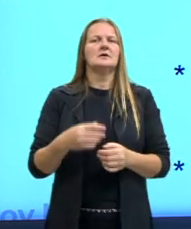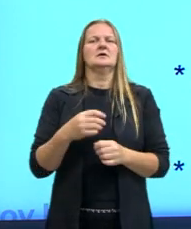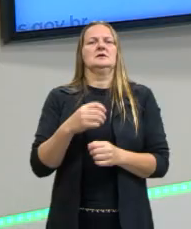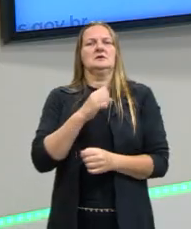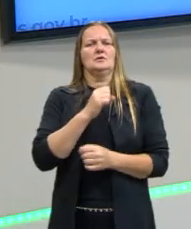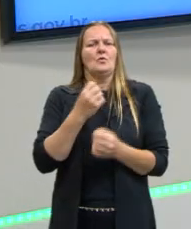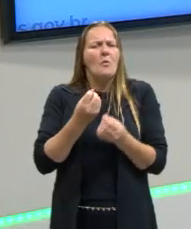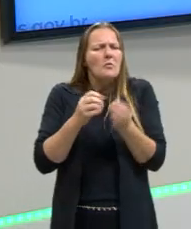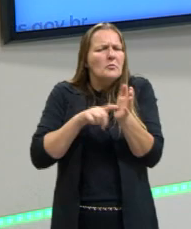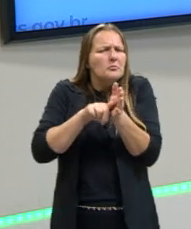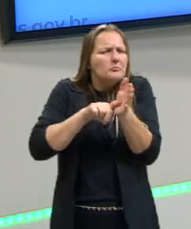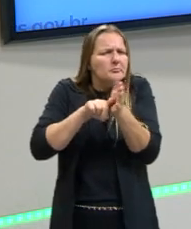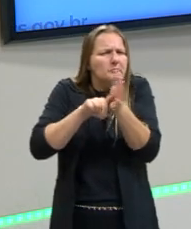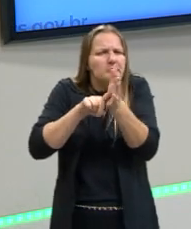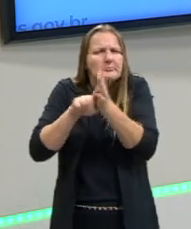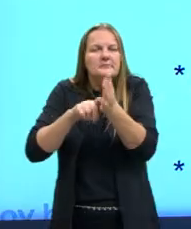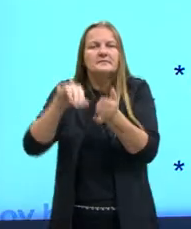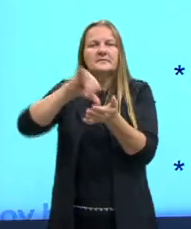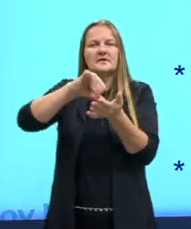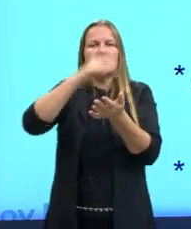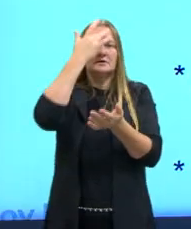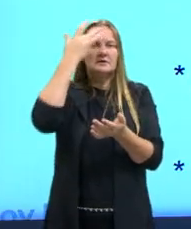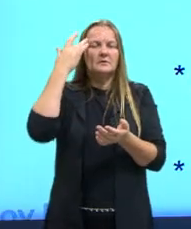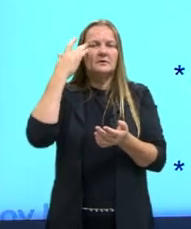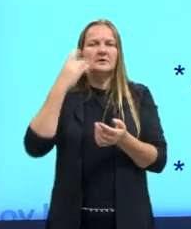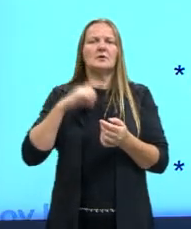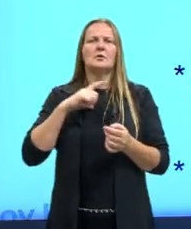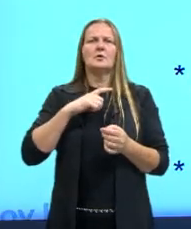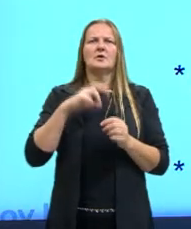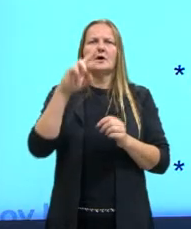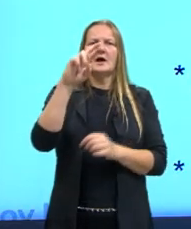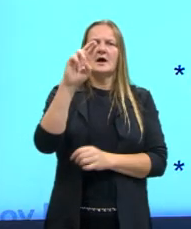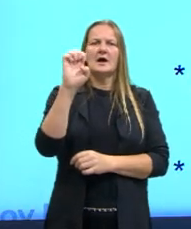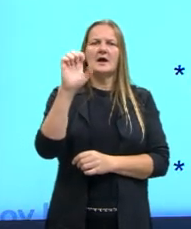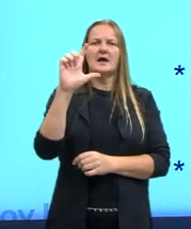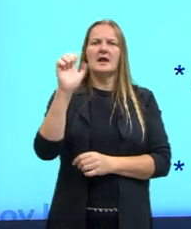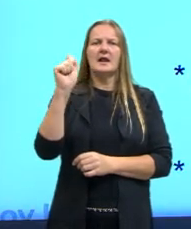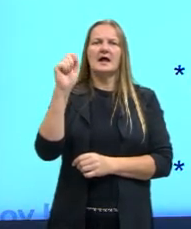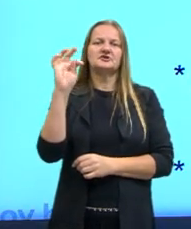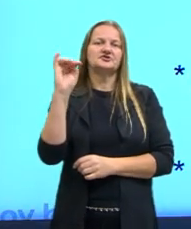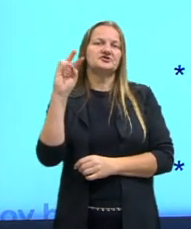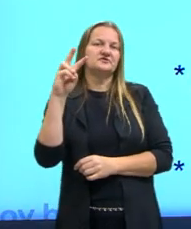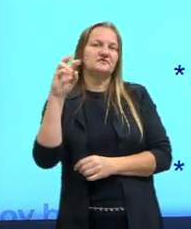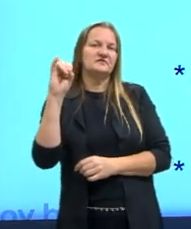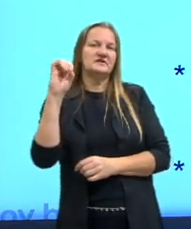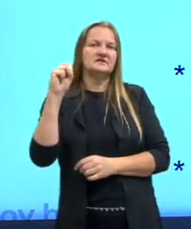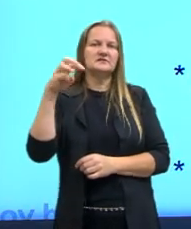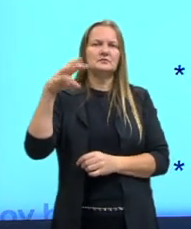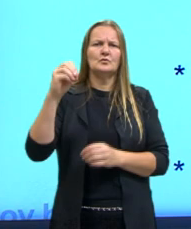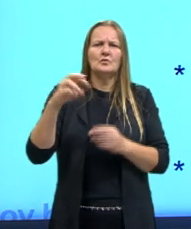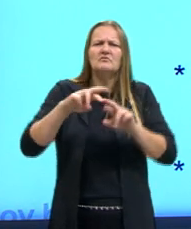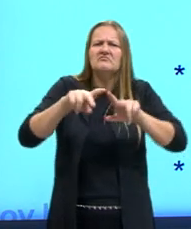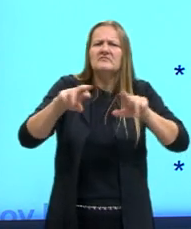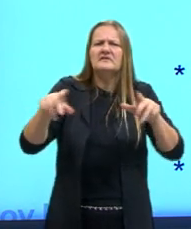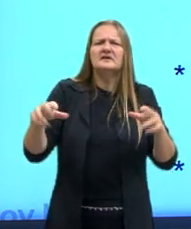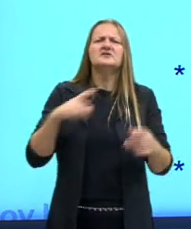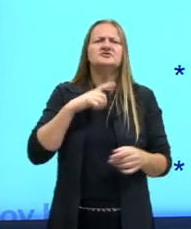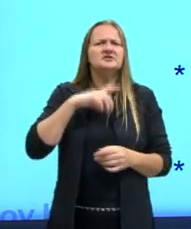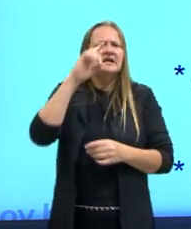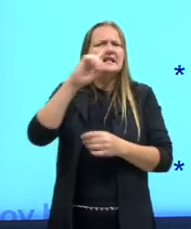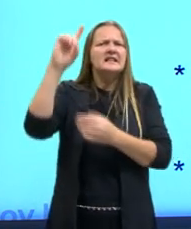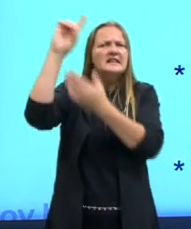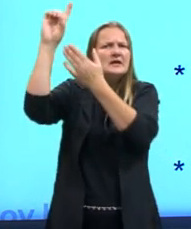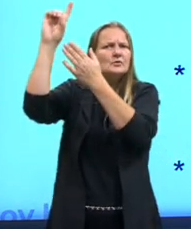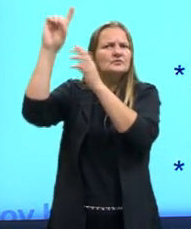no homem né olha aqui o o relativismo da idade relativa né assistências dos Deuses